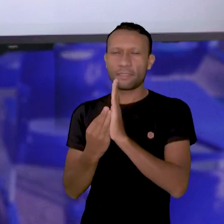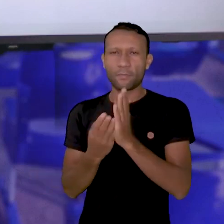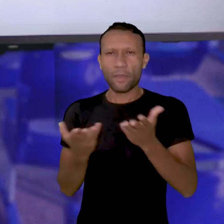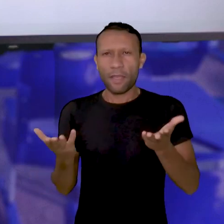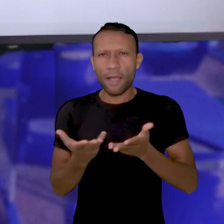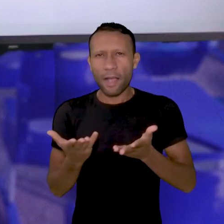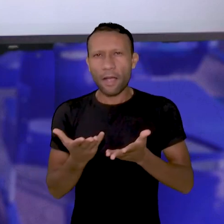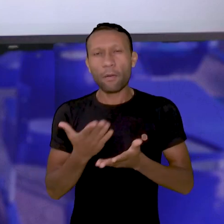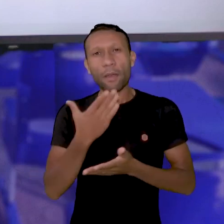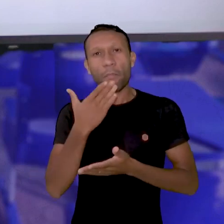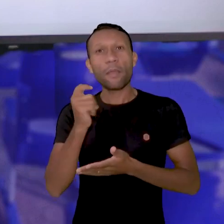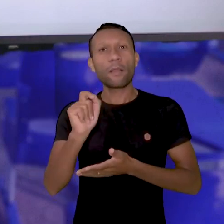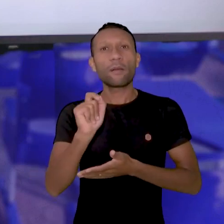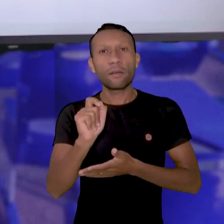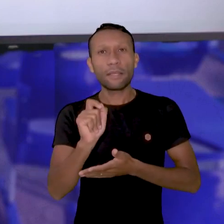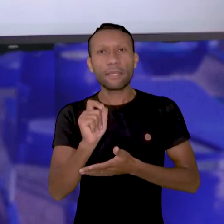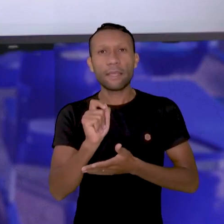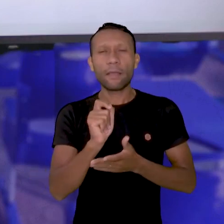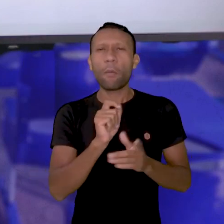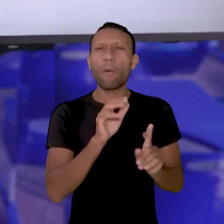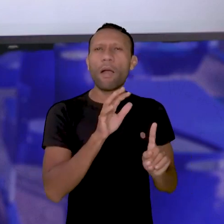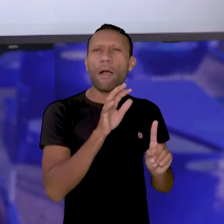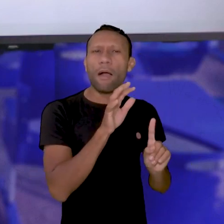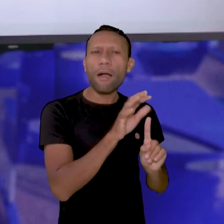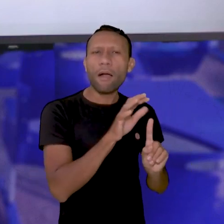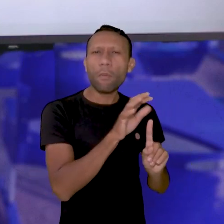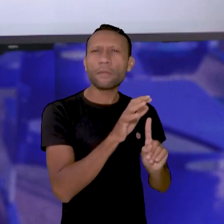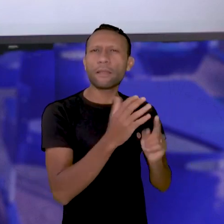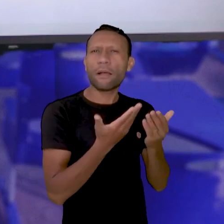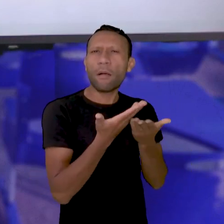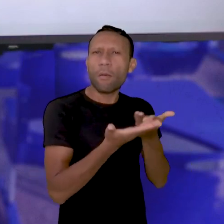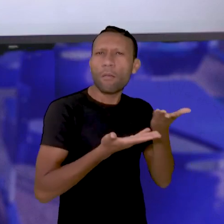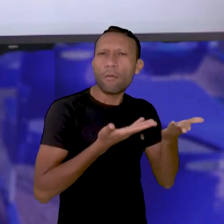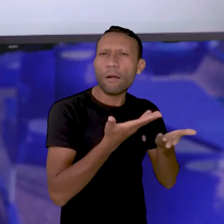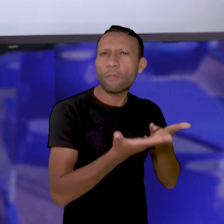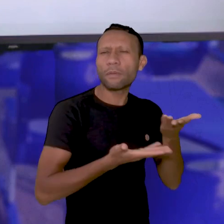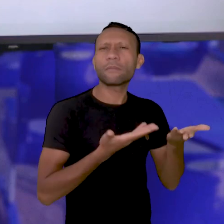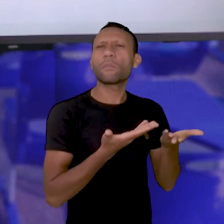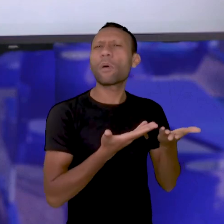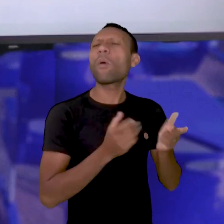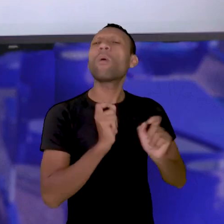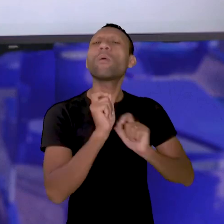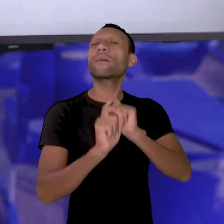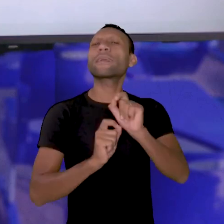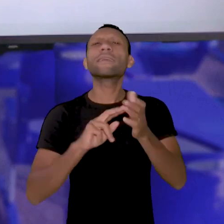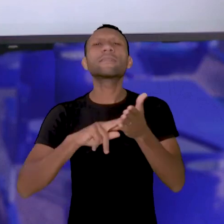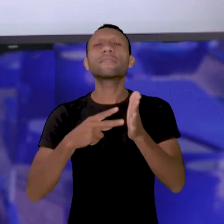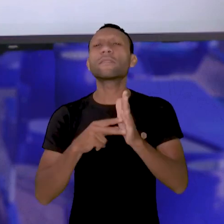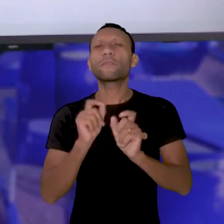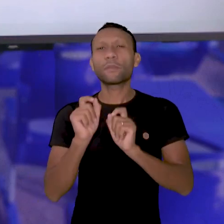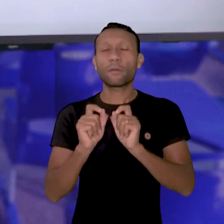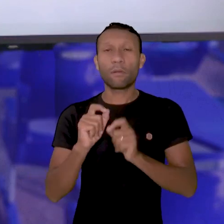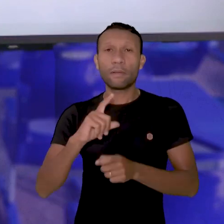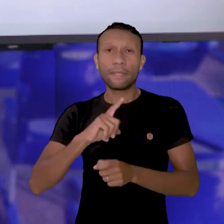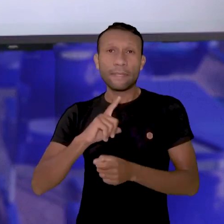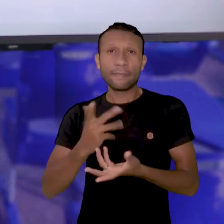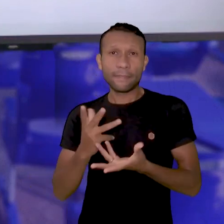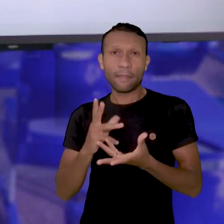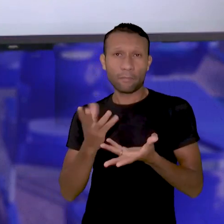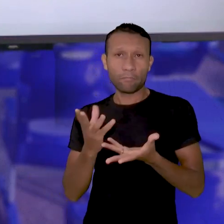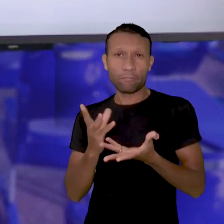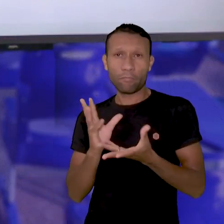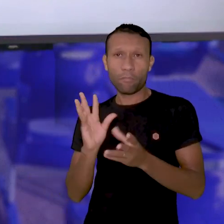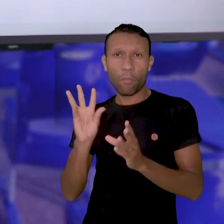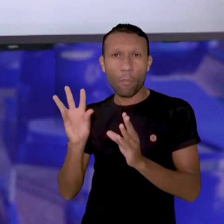pouco mais da questão do argumento, de argumentar, argumentação. O que é a argumentação, né? A gente tem uma definição para